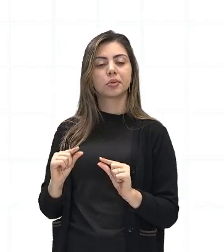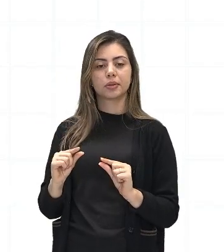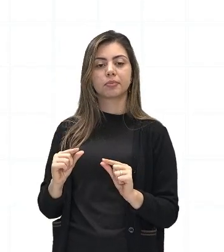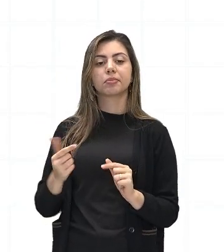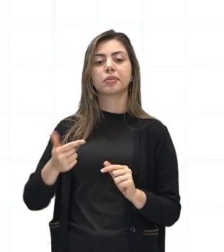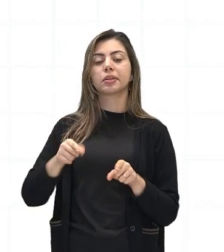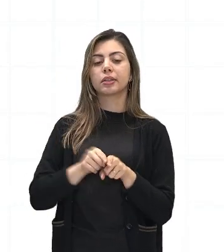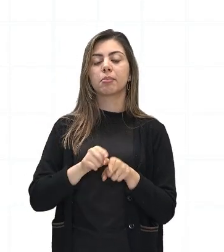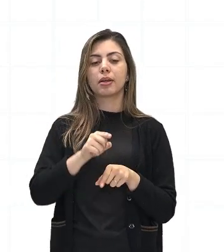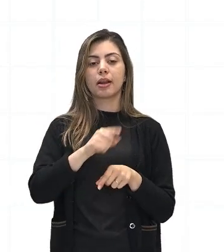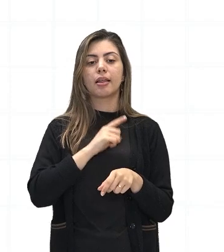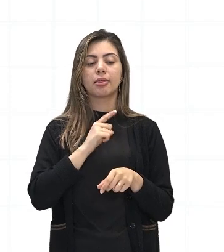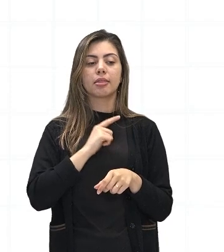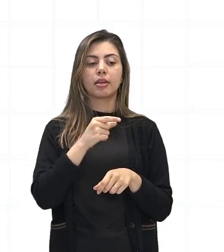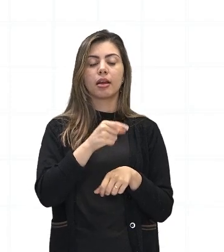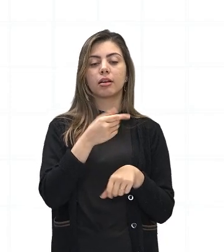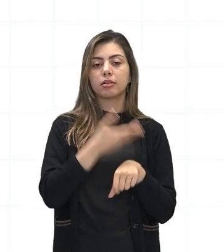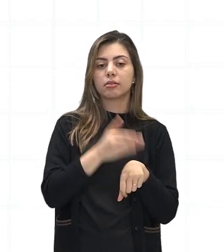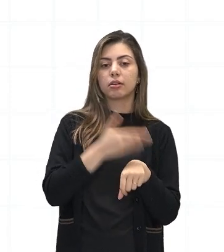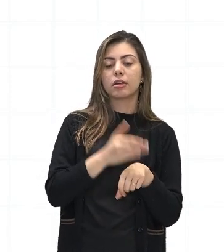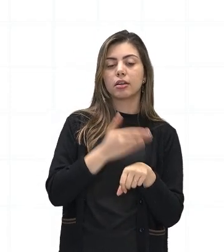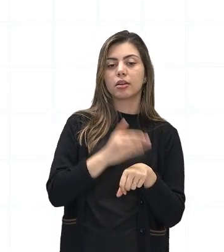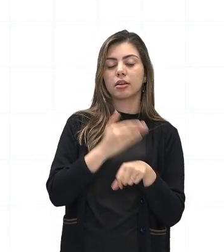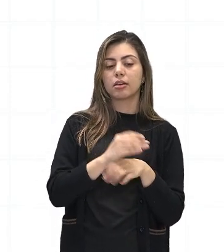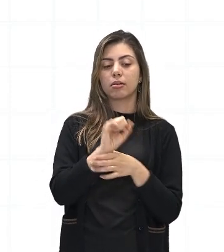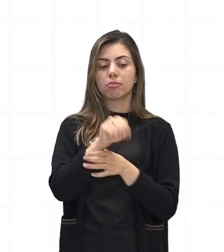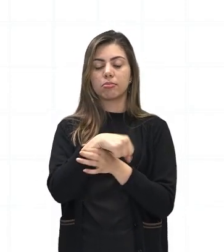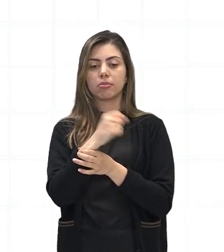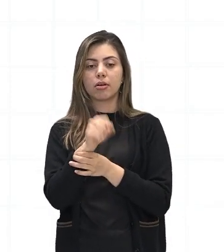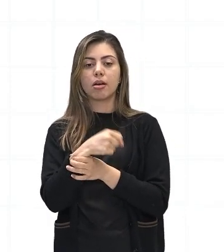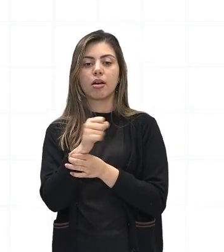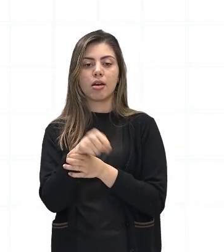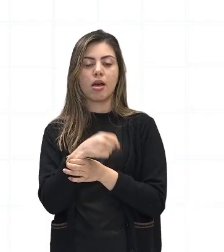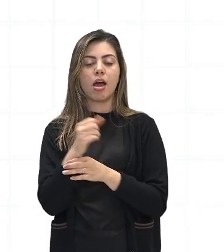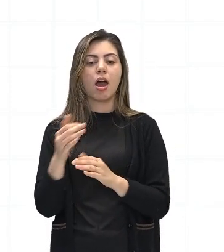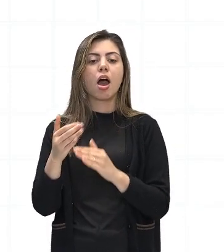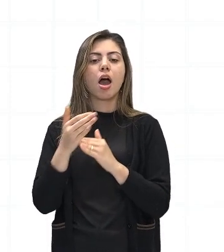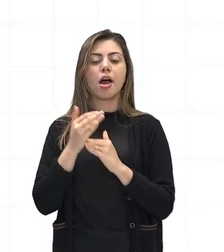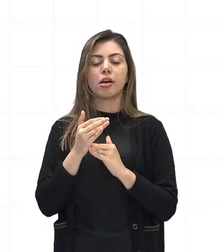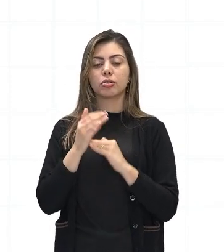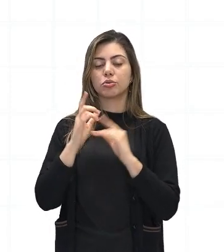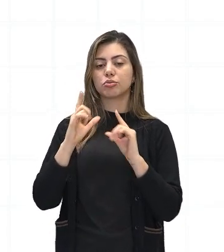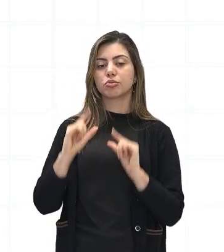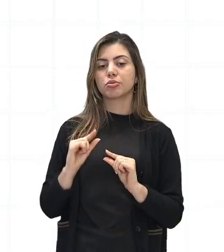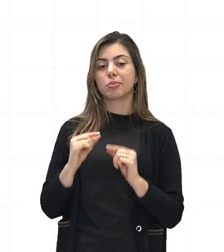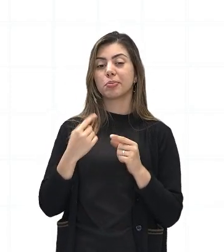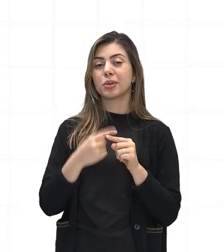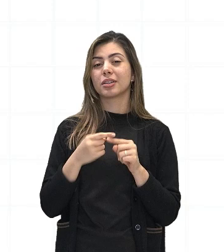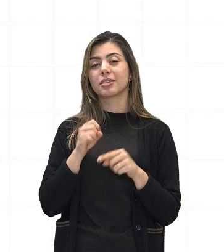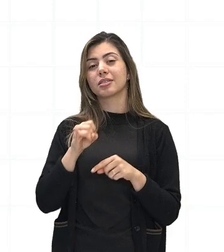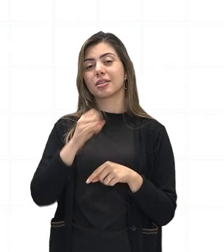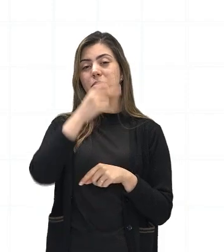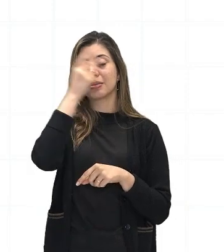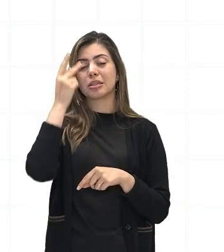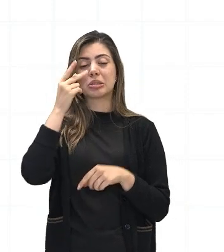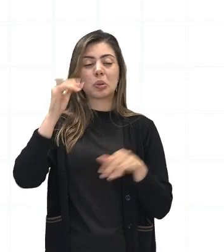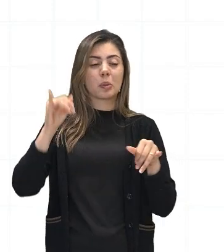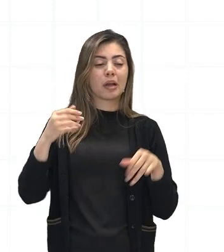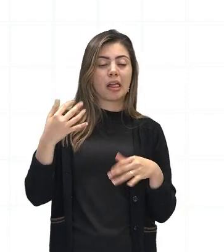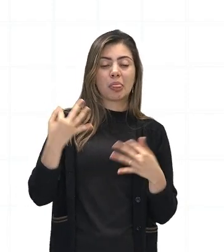essas sessões, ok? Porque a pessoa que está sentindo dor, ela fica mal-humorada, ela